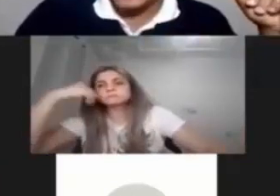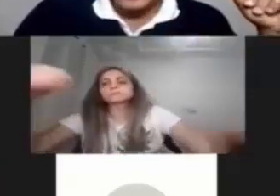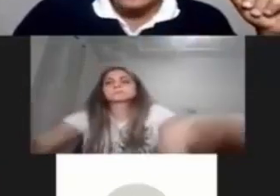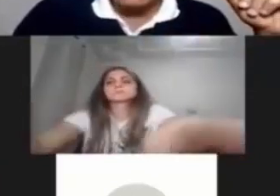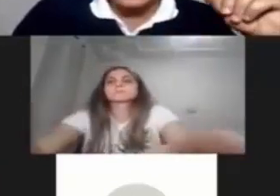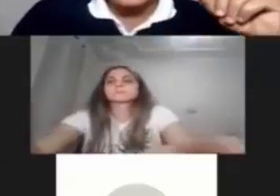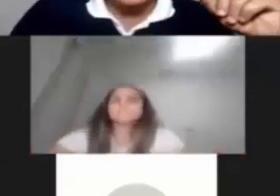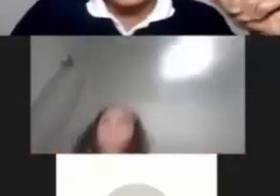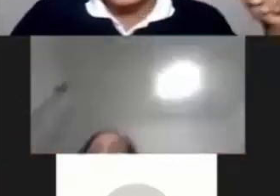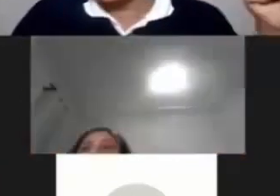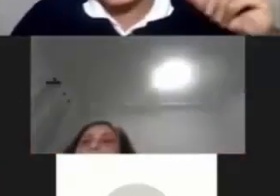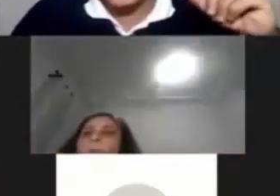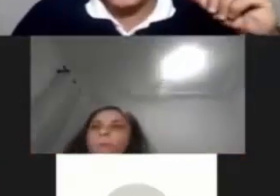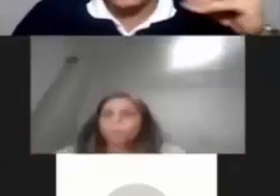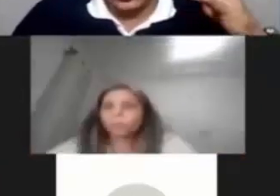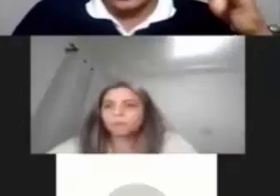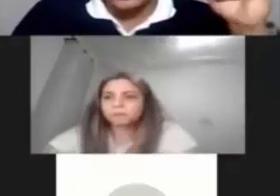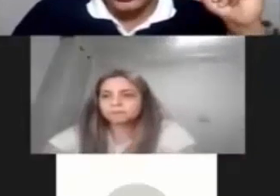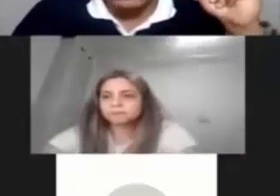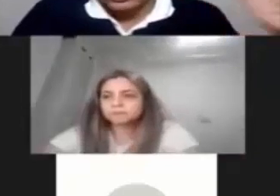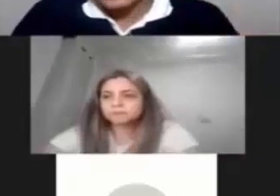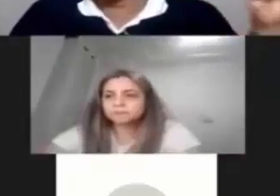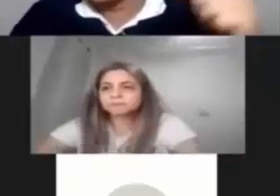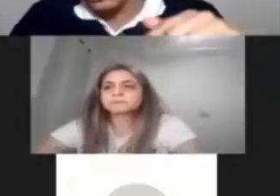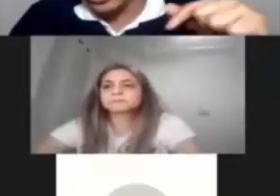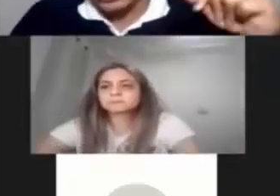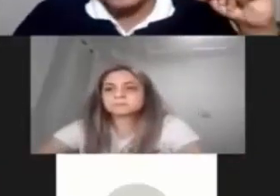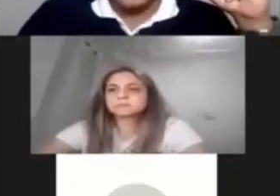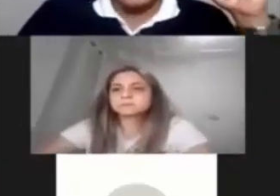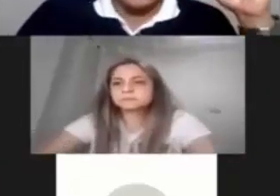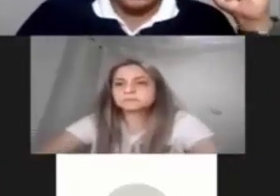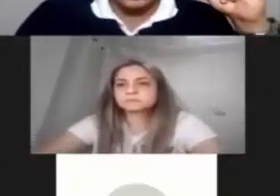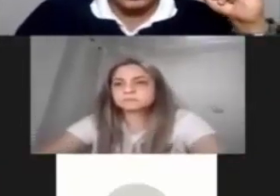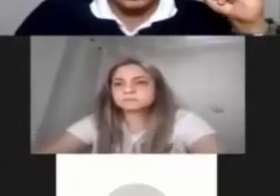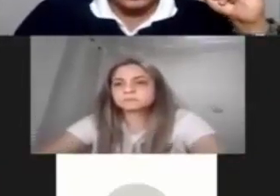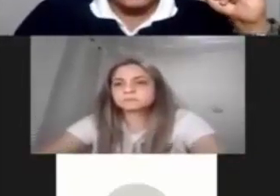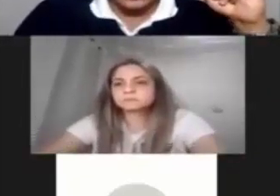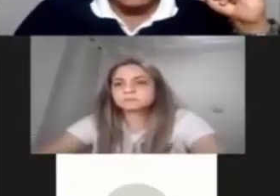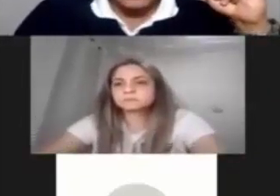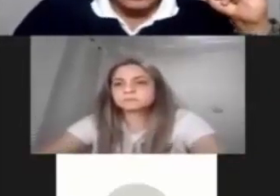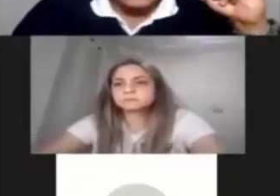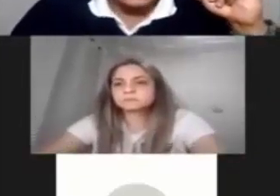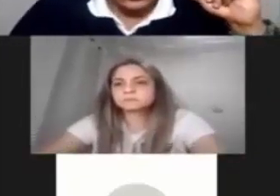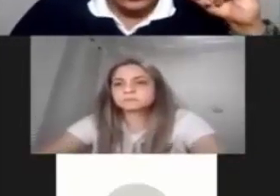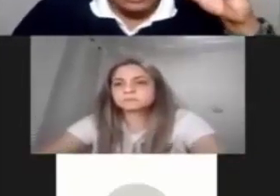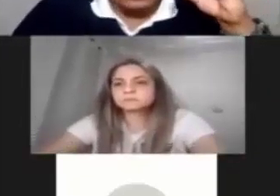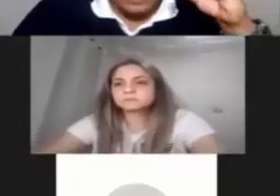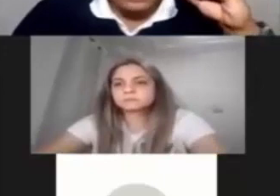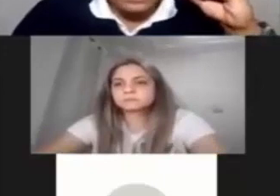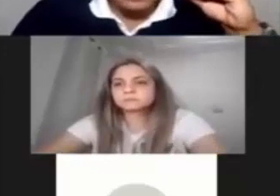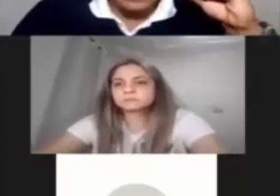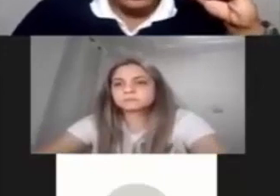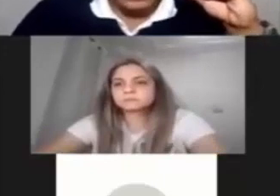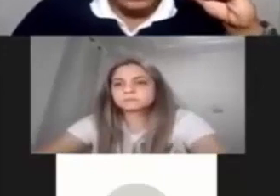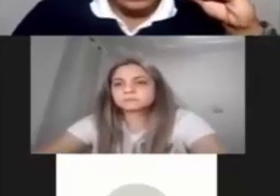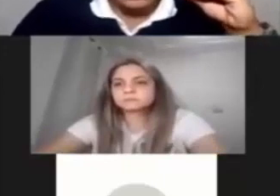Né? Mas e aquele Lázaro que ficou quatro dias morto e voltou à vida novamente? Né? Então, a